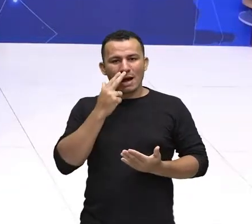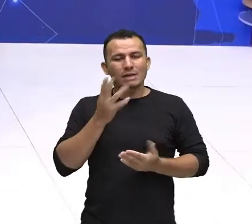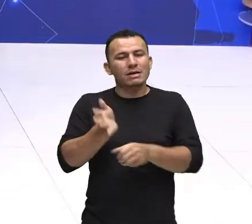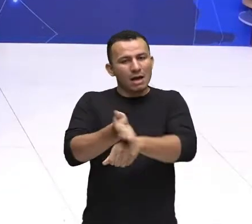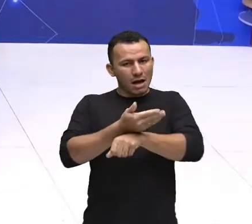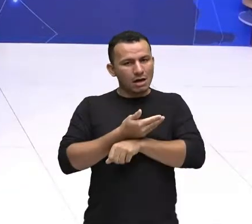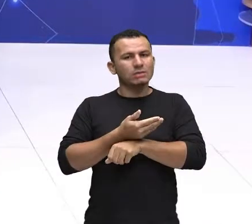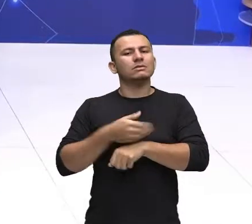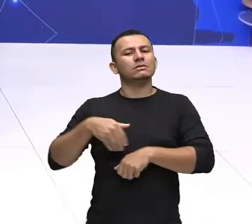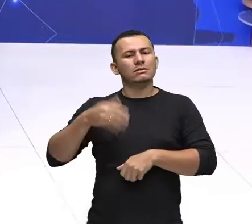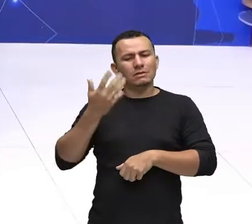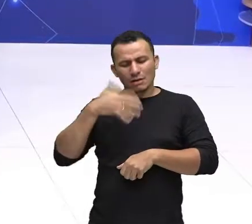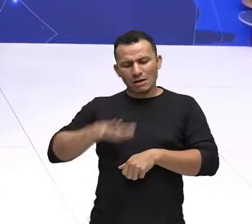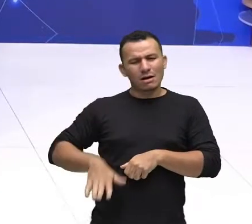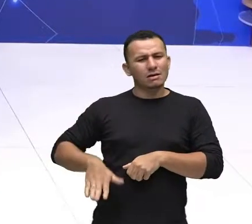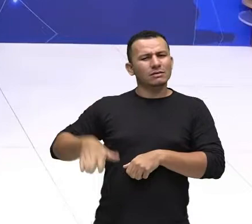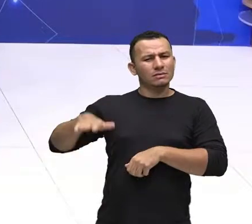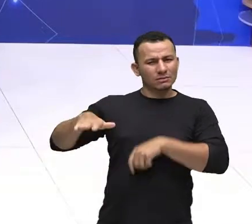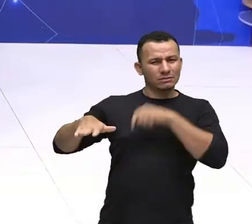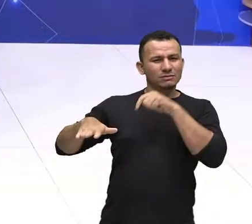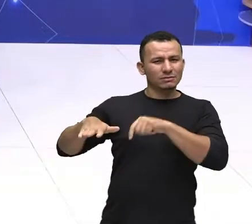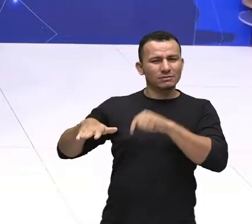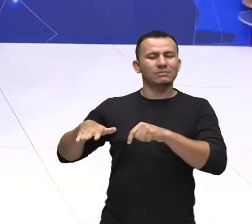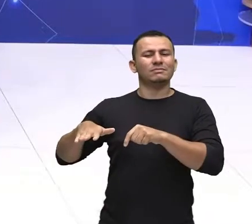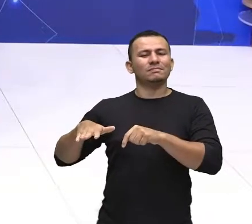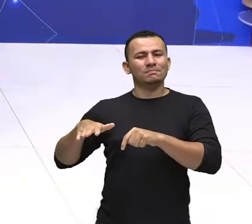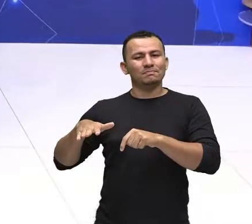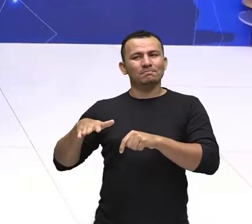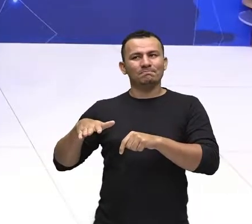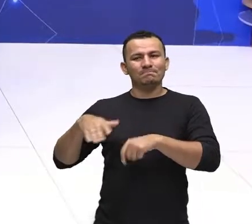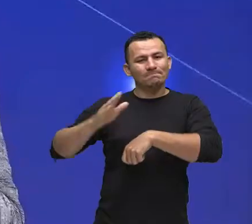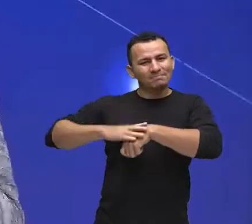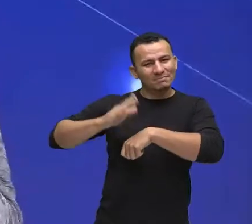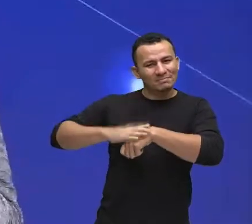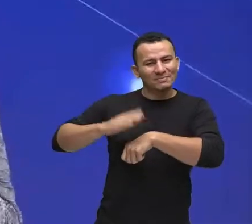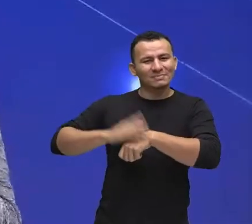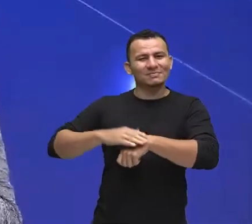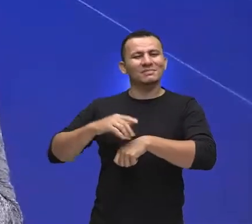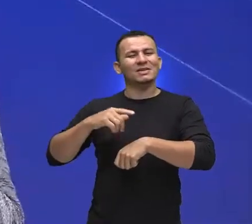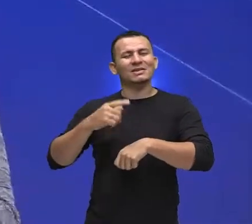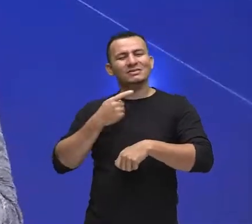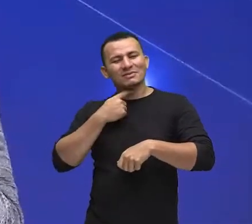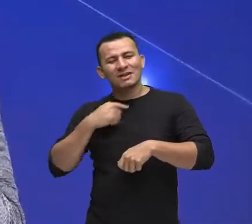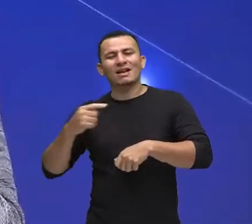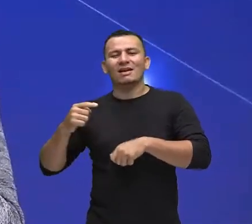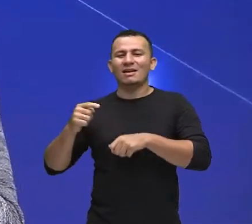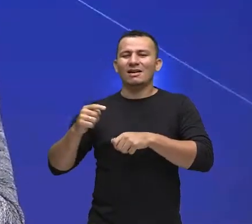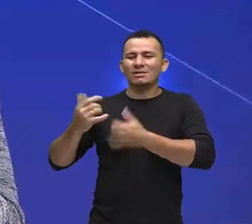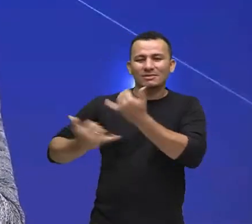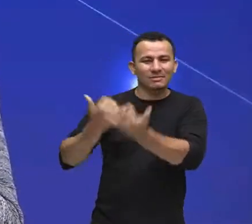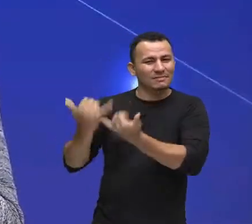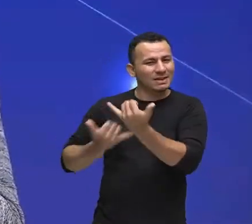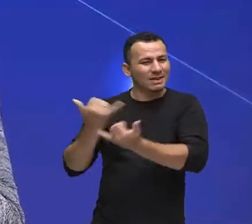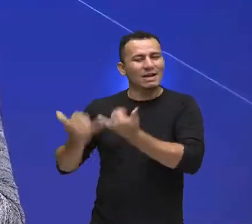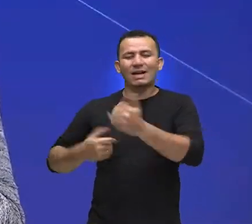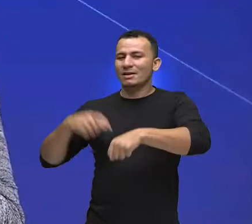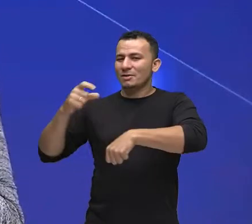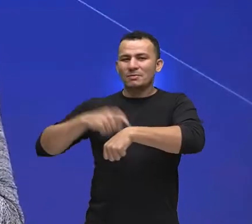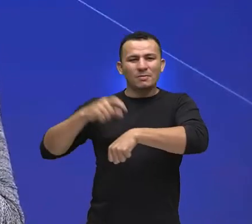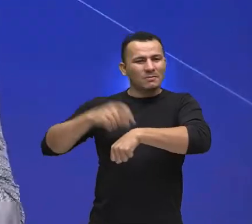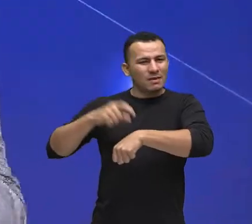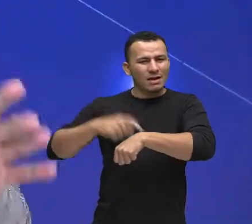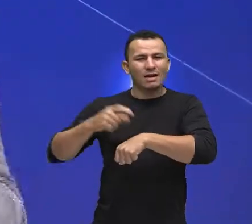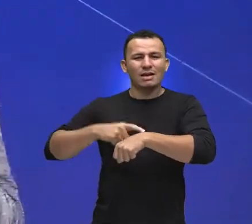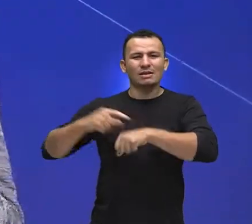gente começa a criança por si só tem esse cerne, tem essa necessidade do brincar, e